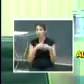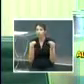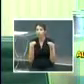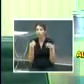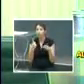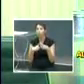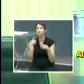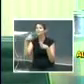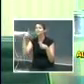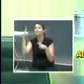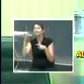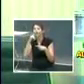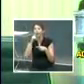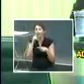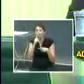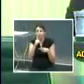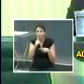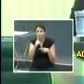você.